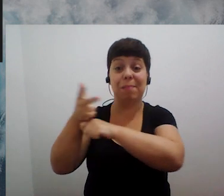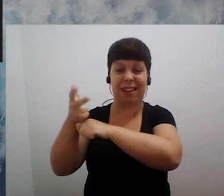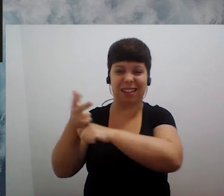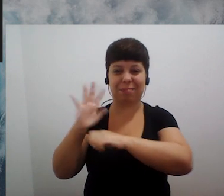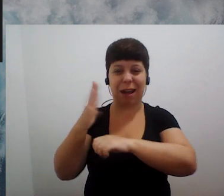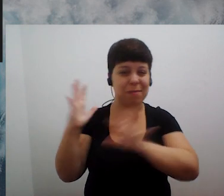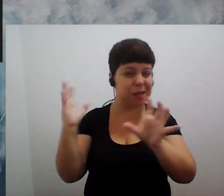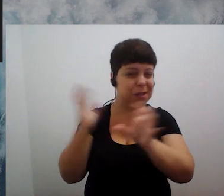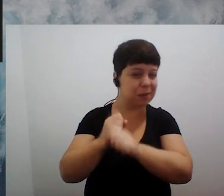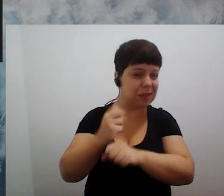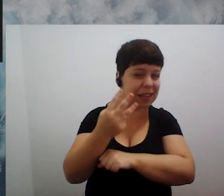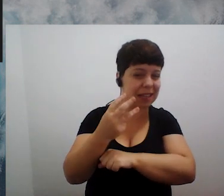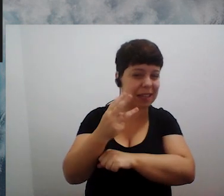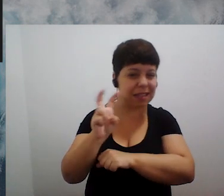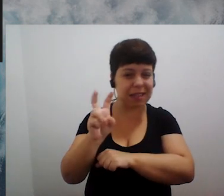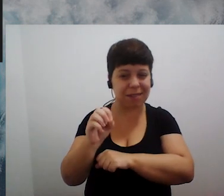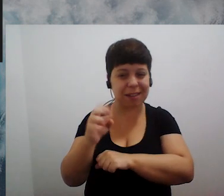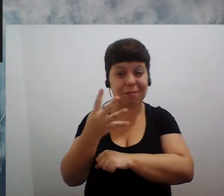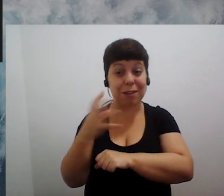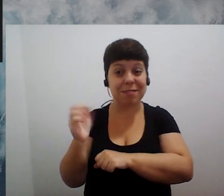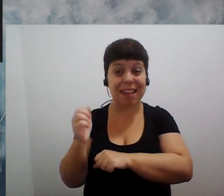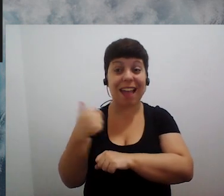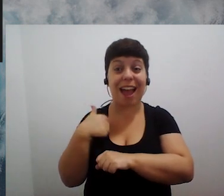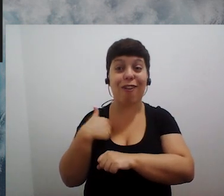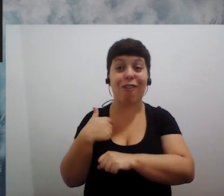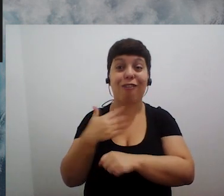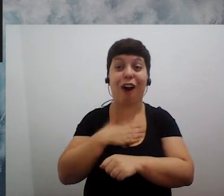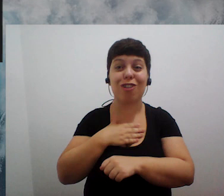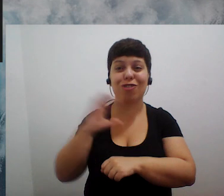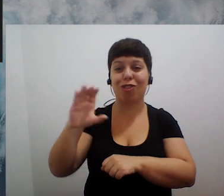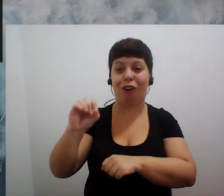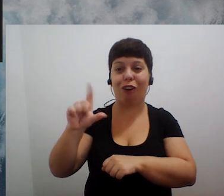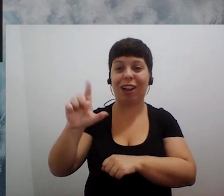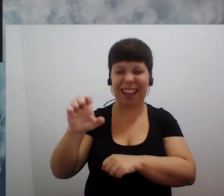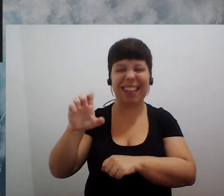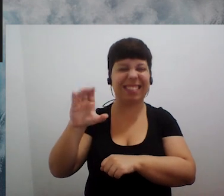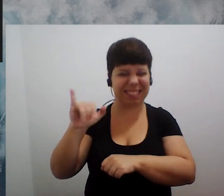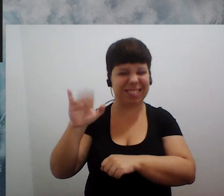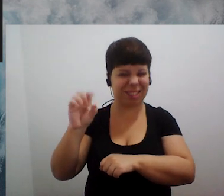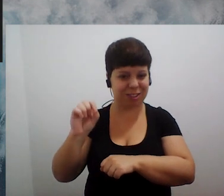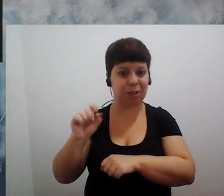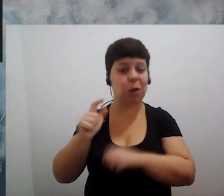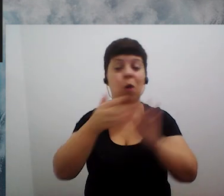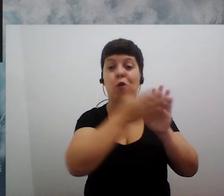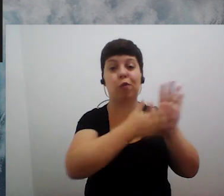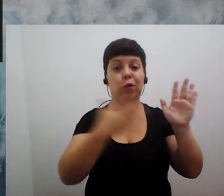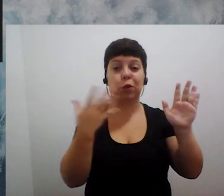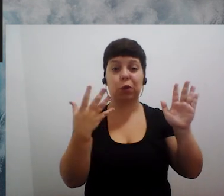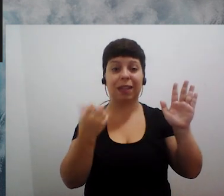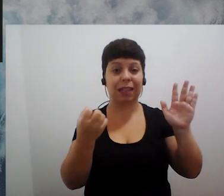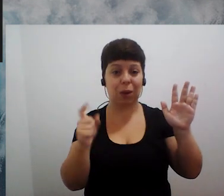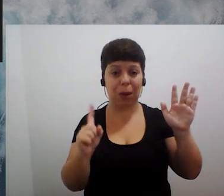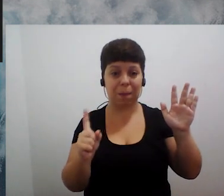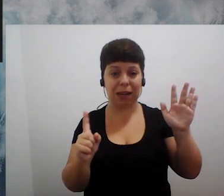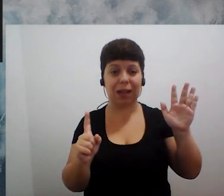que são em torno de 350, 400 câmeras que eu coleciono. E o fundo não é